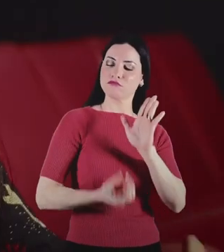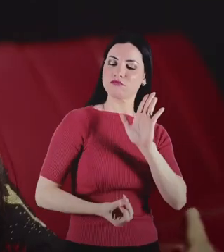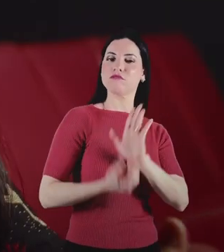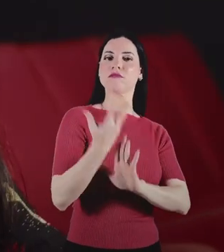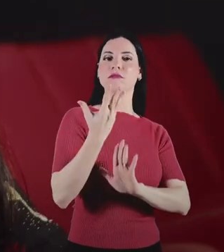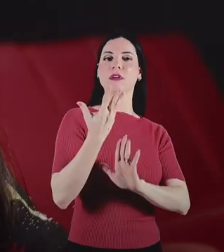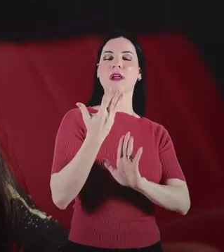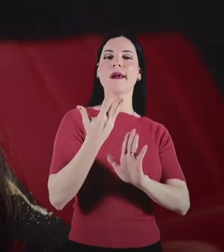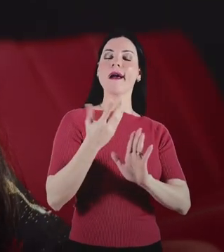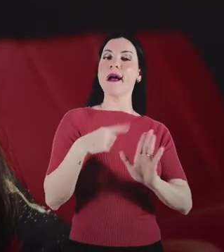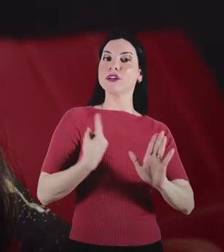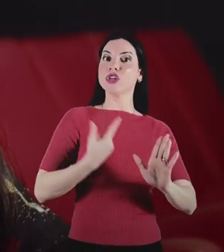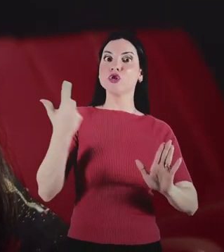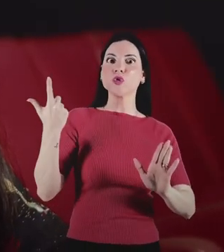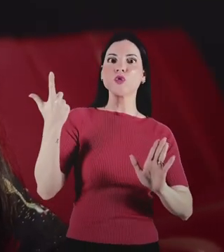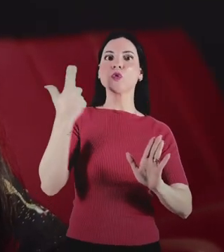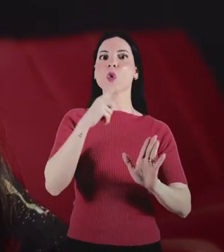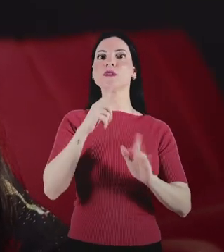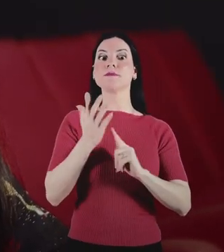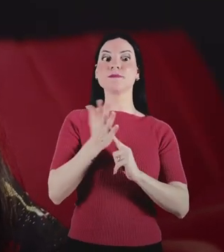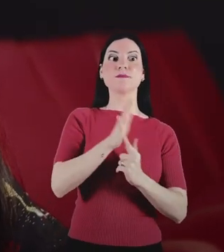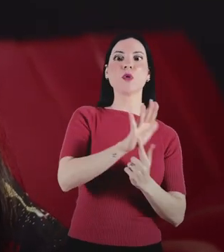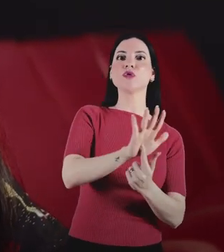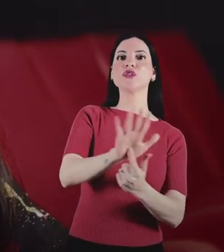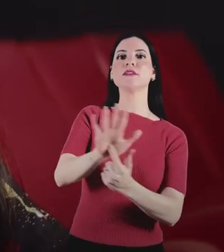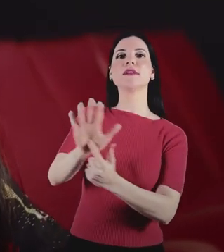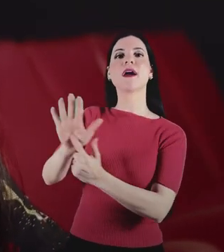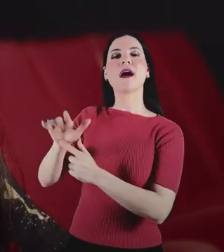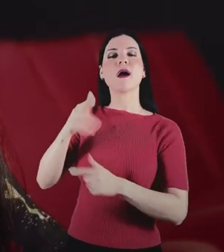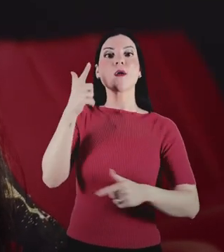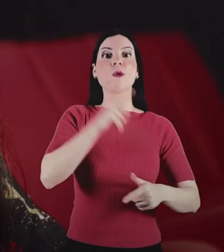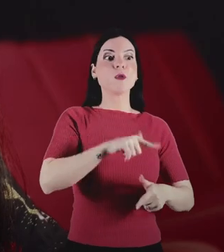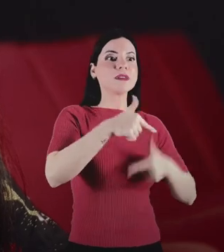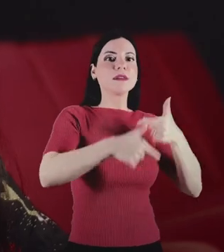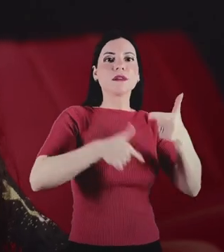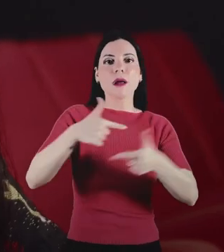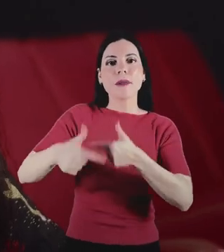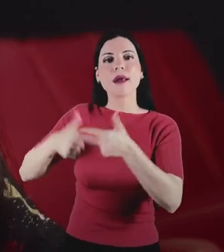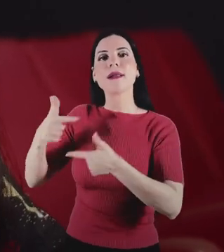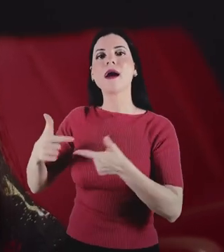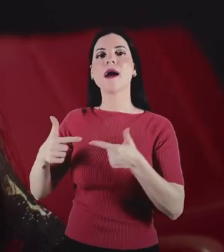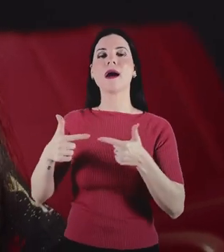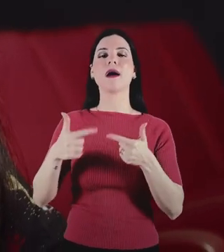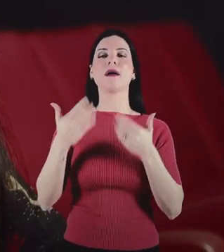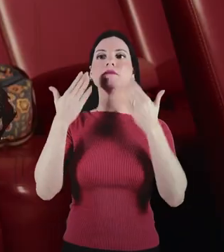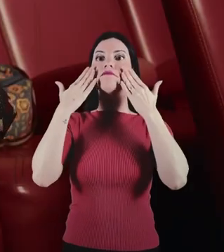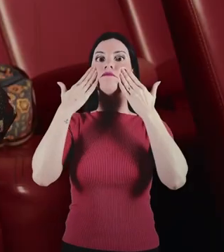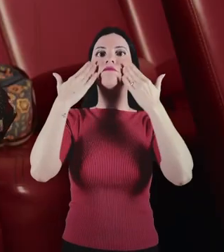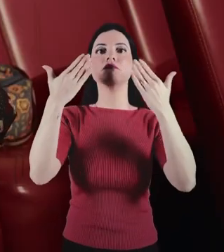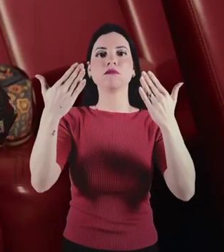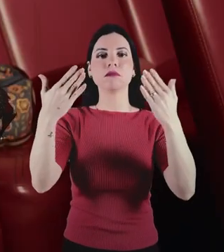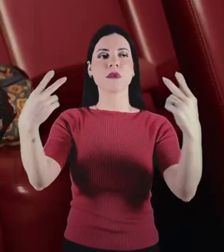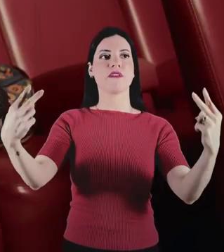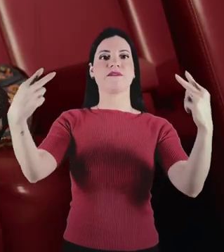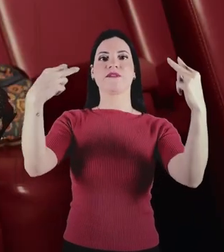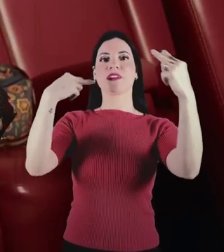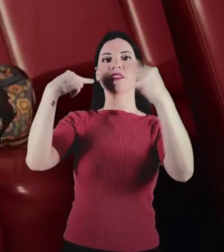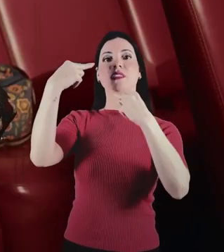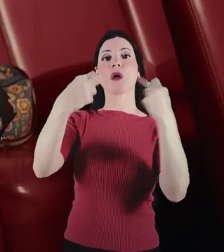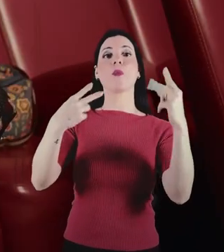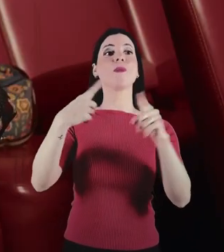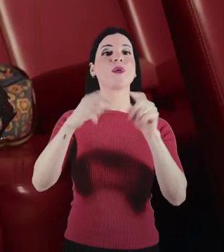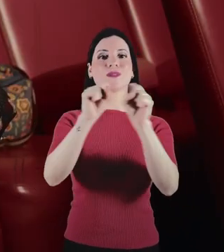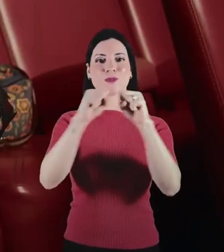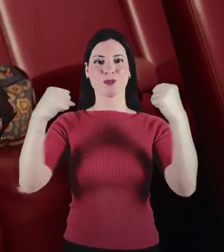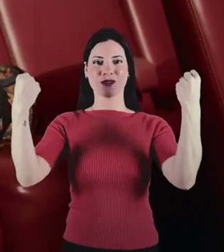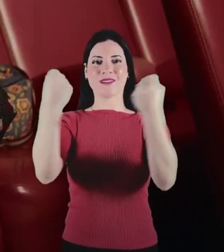para realmente a gente poder, né, trabalhar de alguma forma a nossa visão, né? Então, construções de imaginários